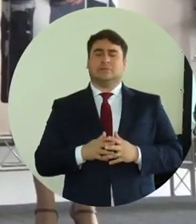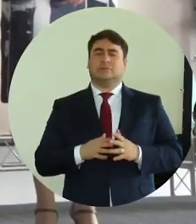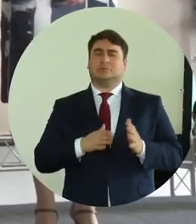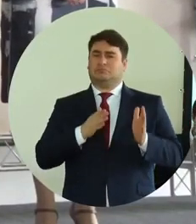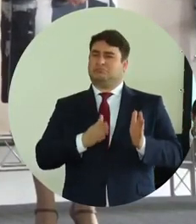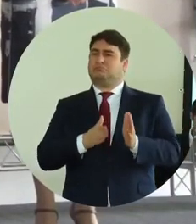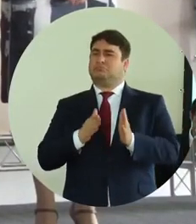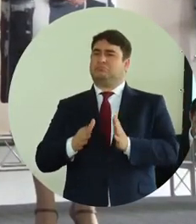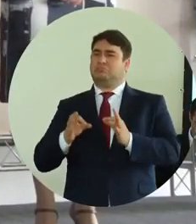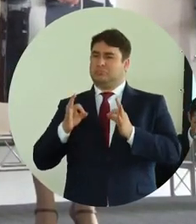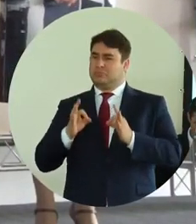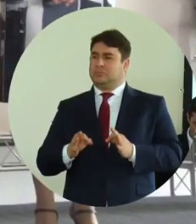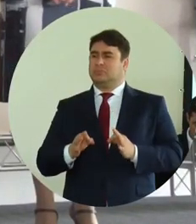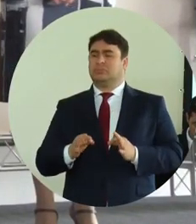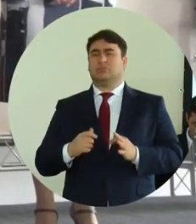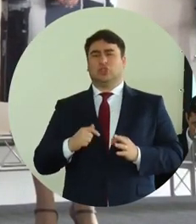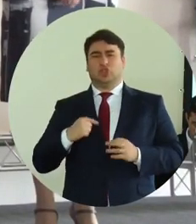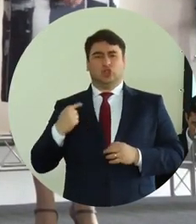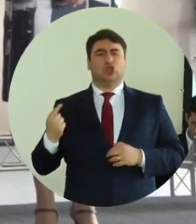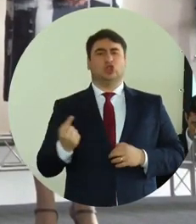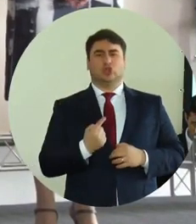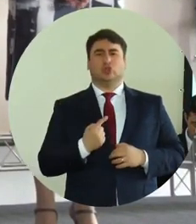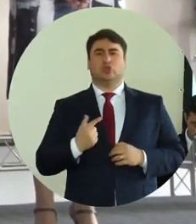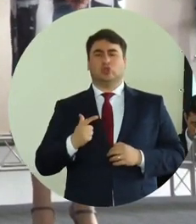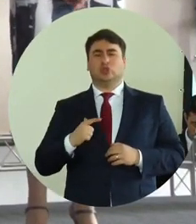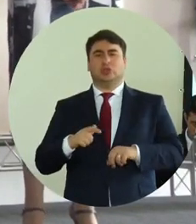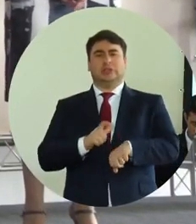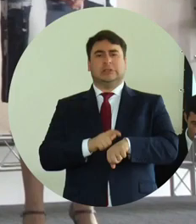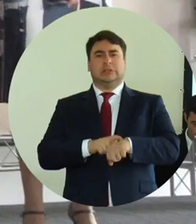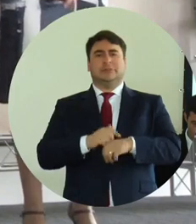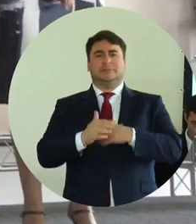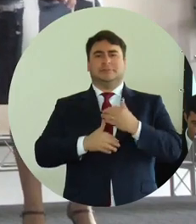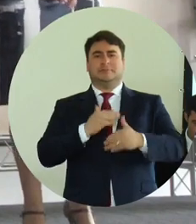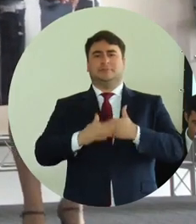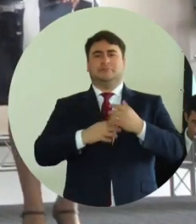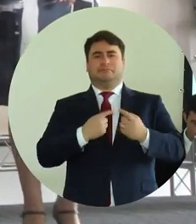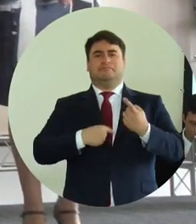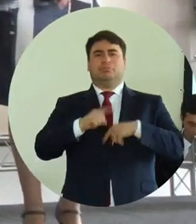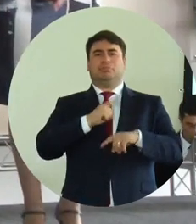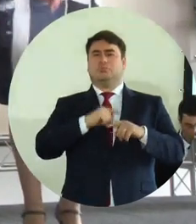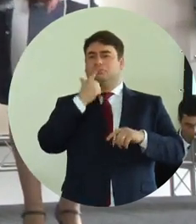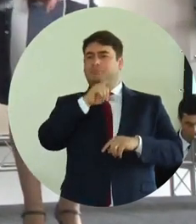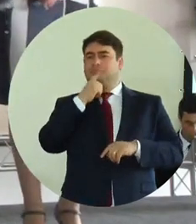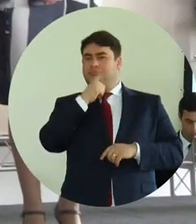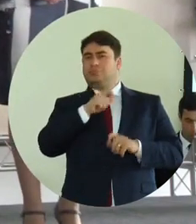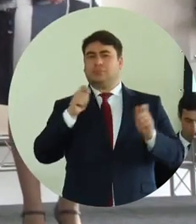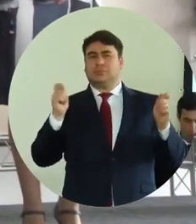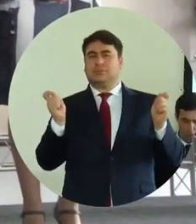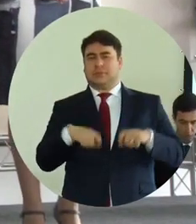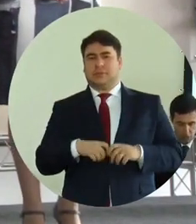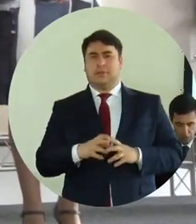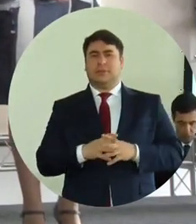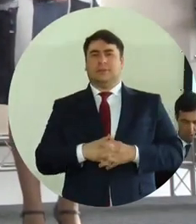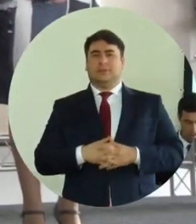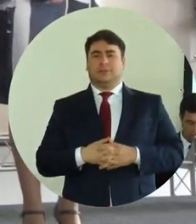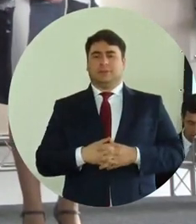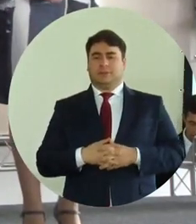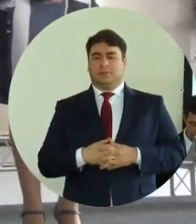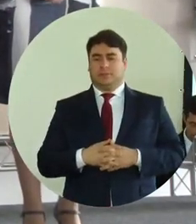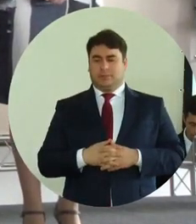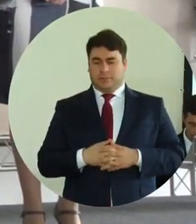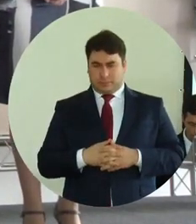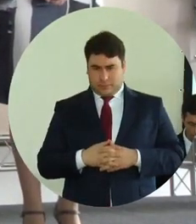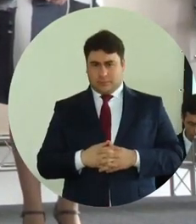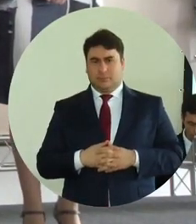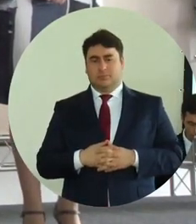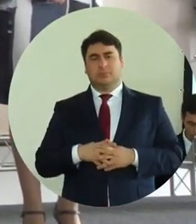nesse caminho que estamos o tempo todo construindo e reconstruindo, né? A Floriano